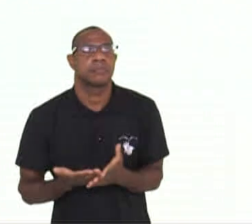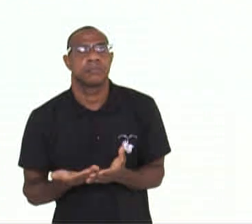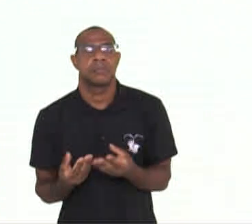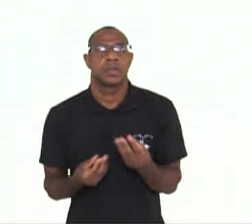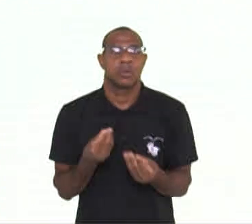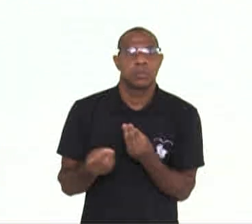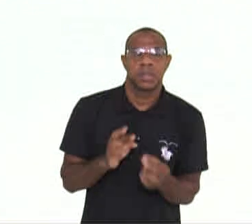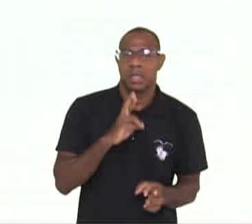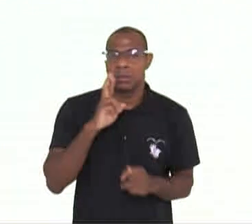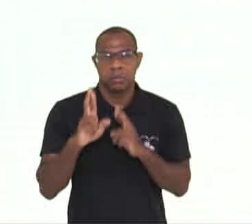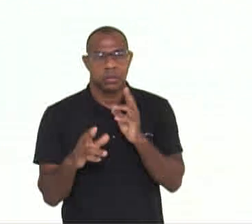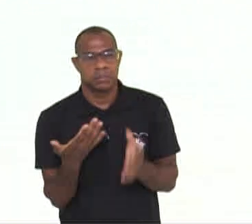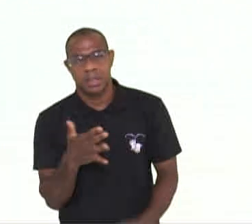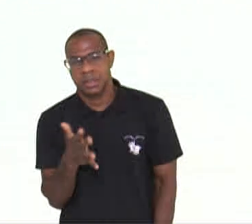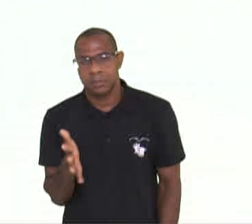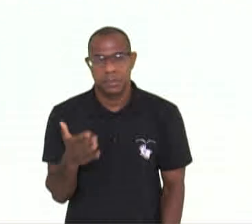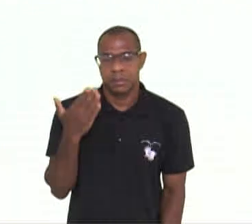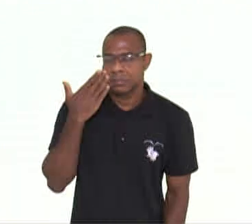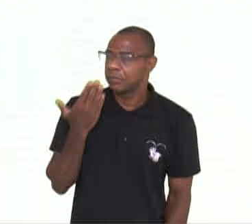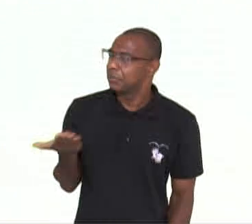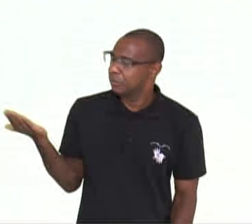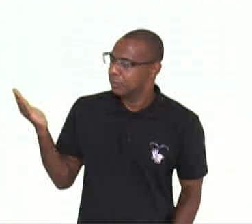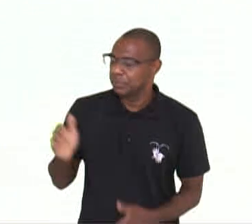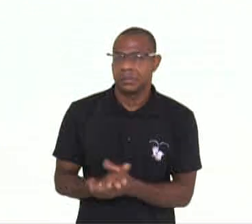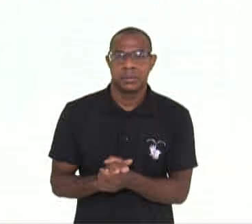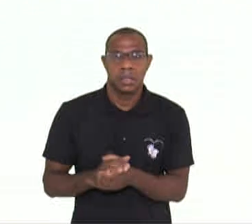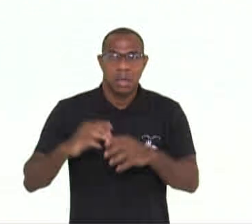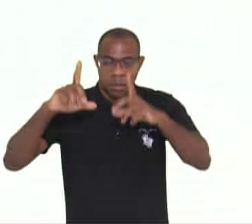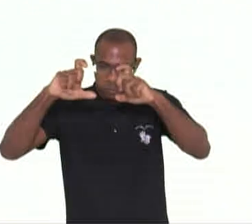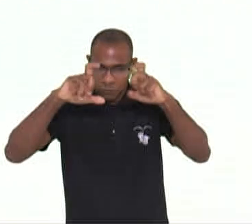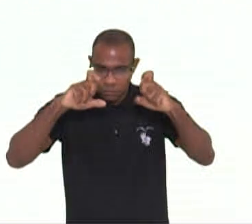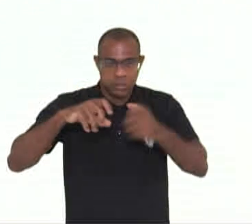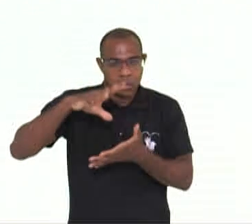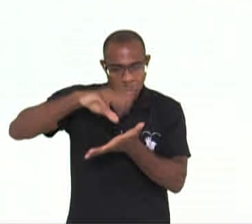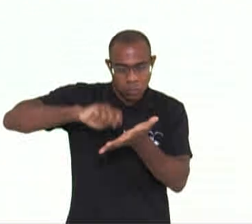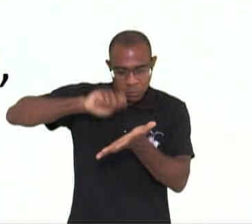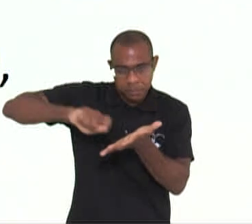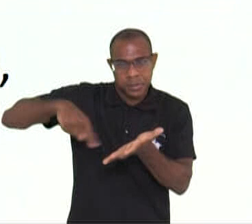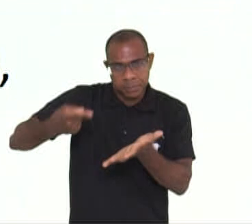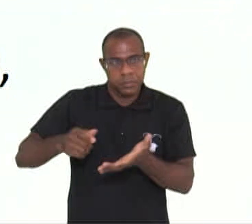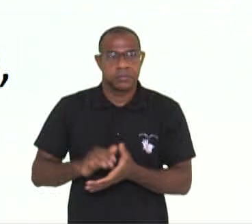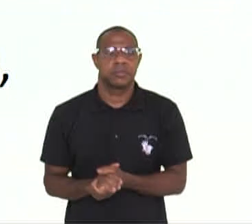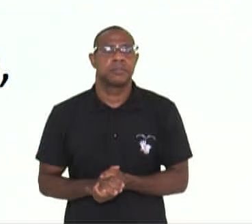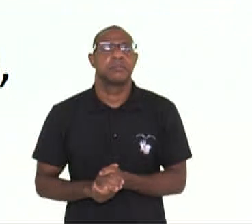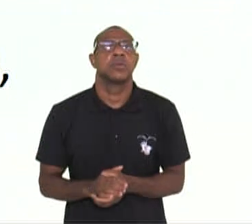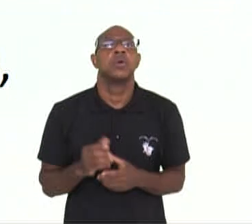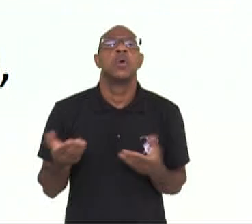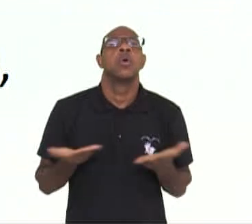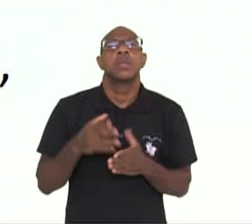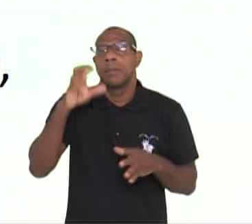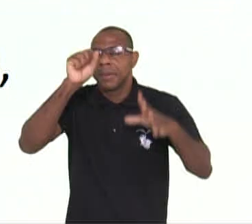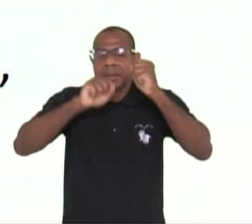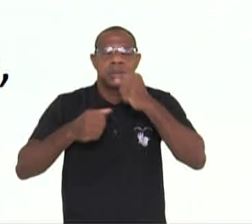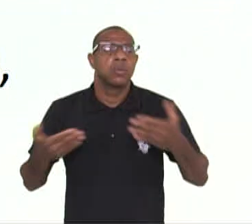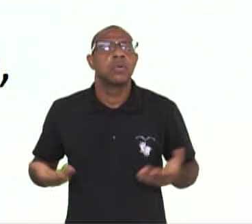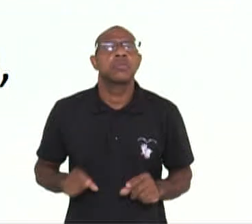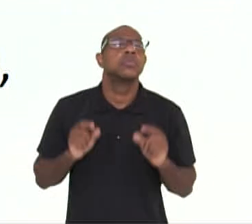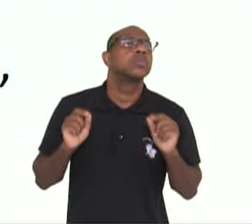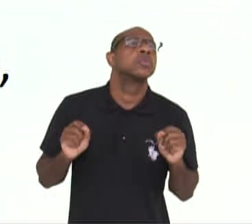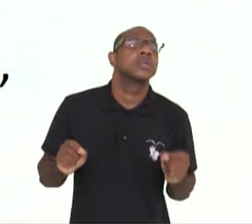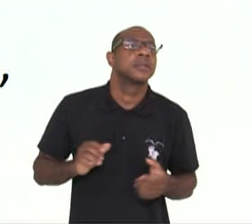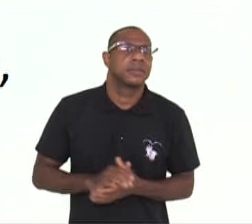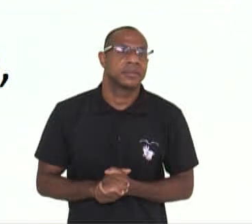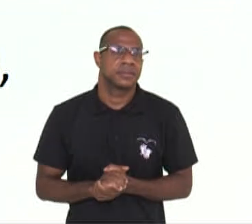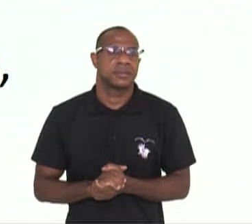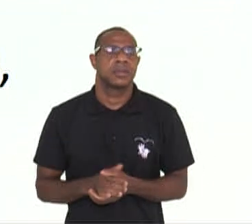seria a resposta para você, printa essa tela, fotografa, vai ficar mais fácil de você anotar. O que você aprendeu na aula de hoje,